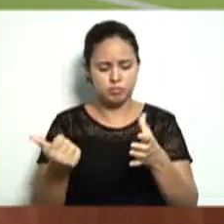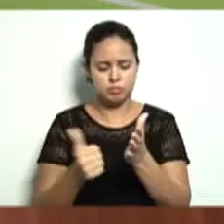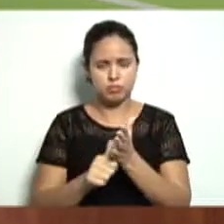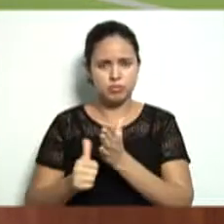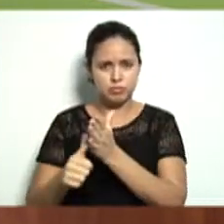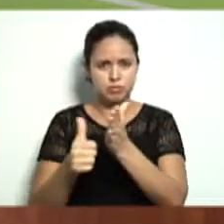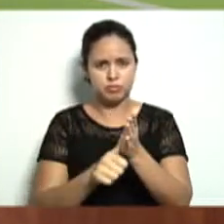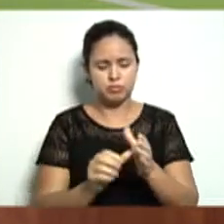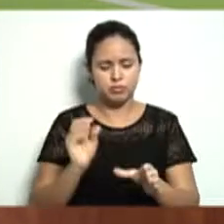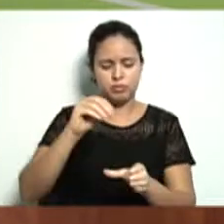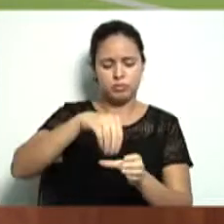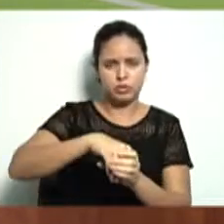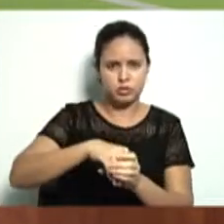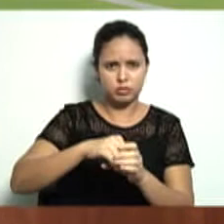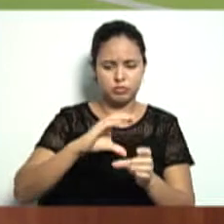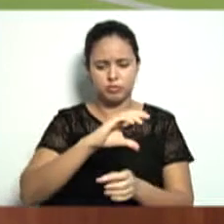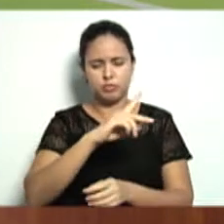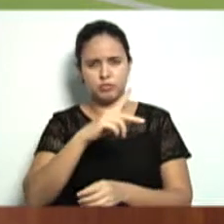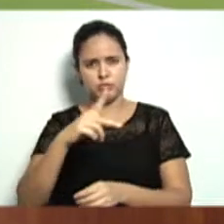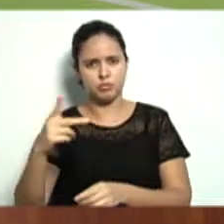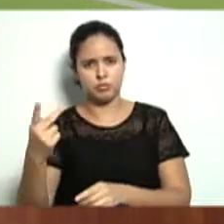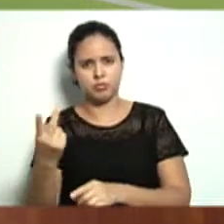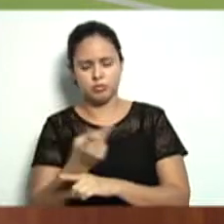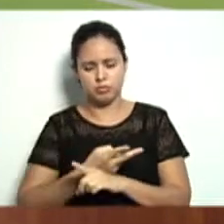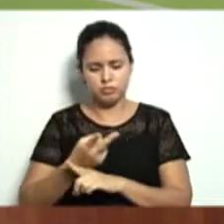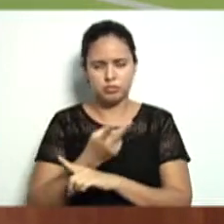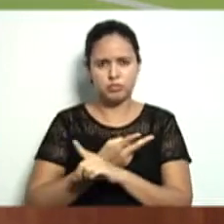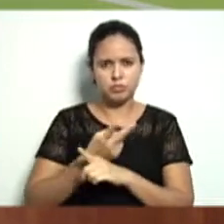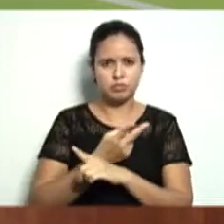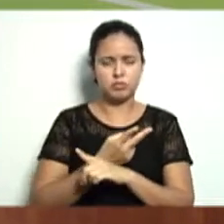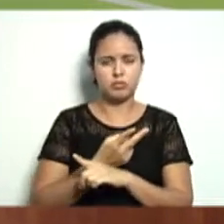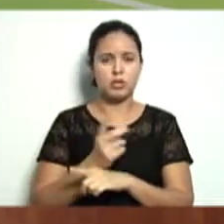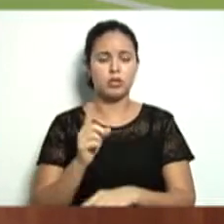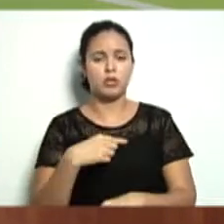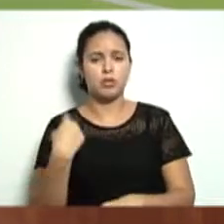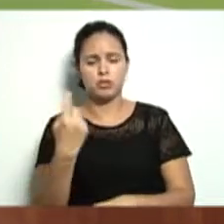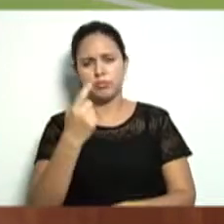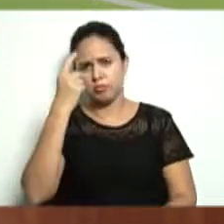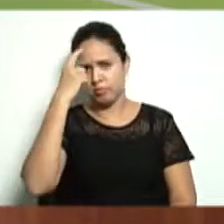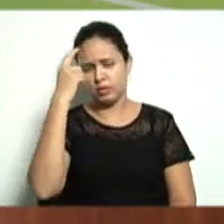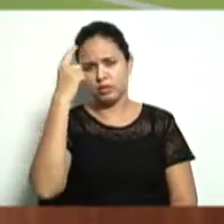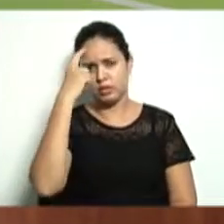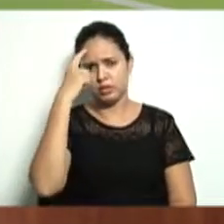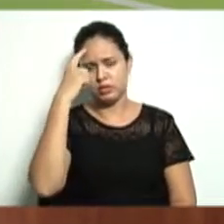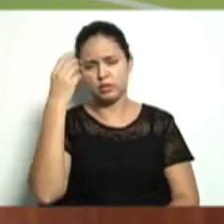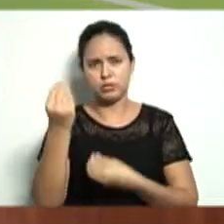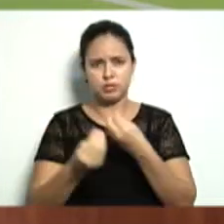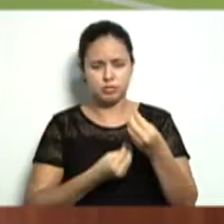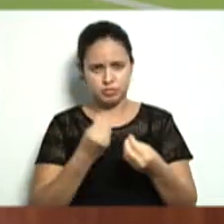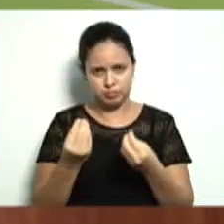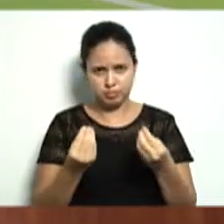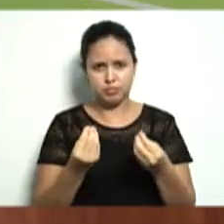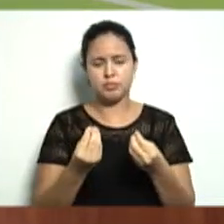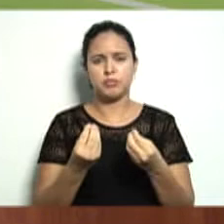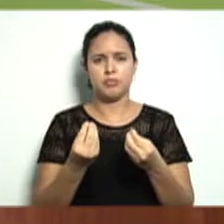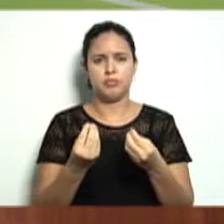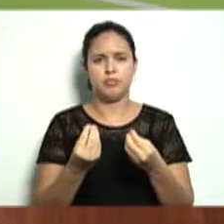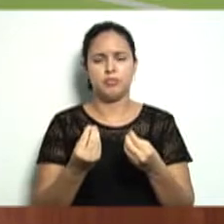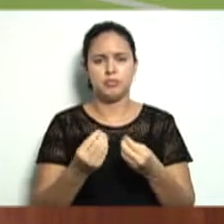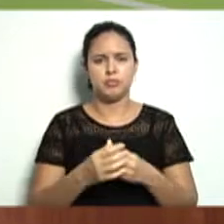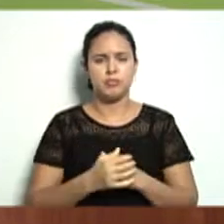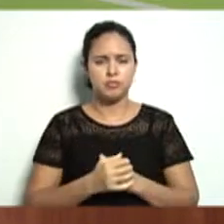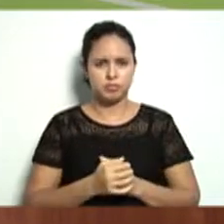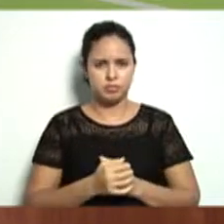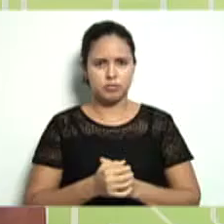cooperados. Juntos buscar soluções para essas problemáticas. E a gente traz uma outra solução para as cooperativas. Qual é,